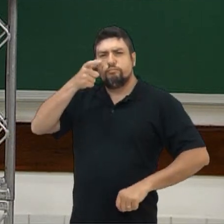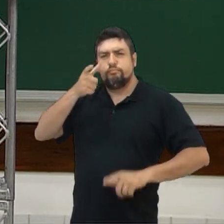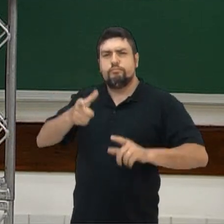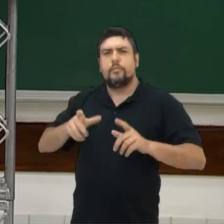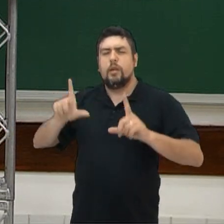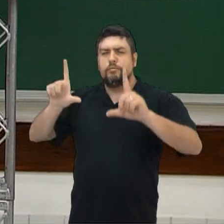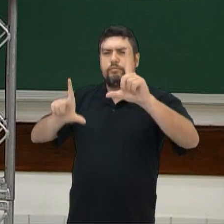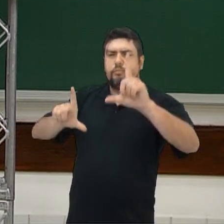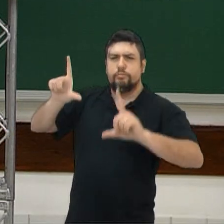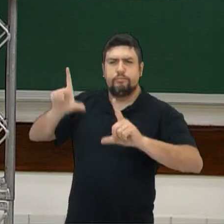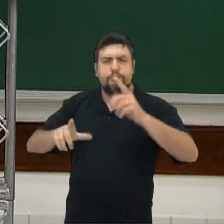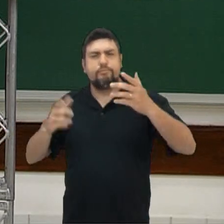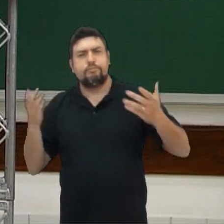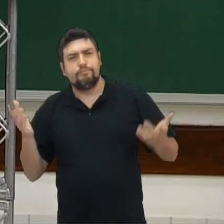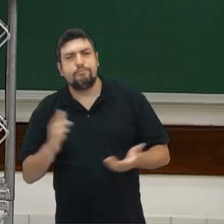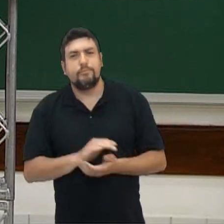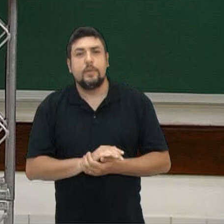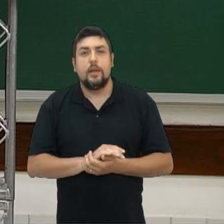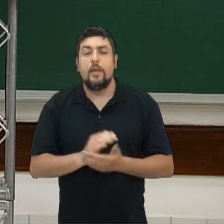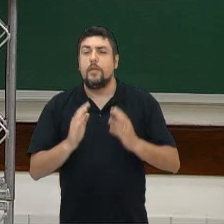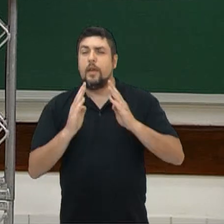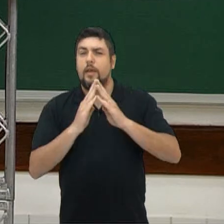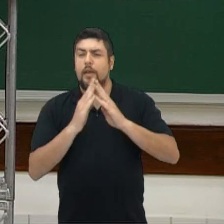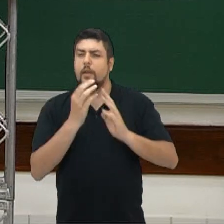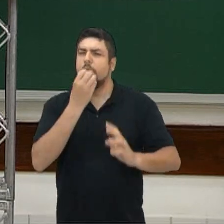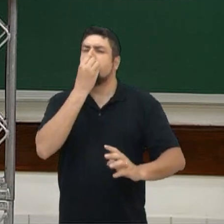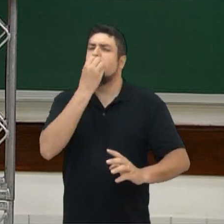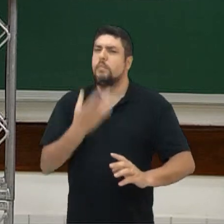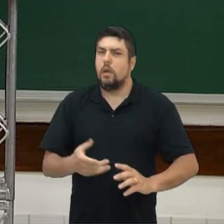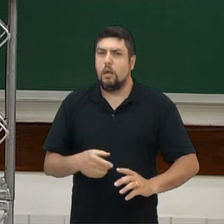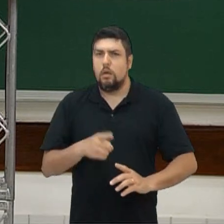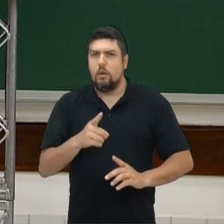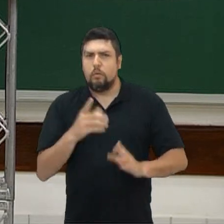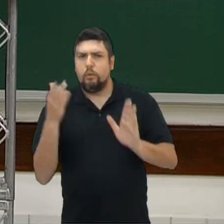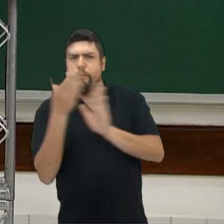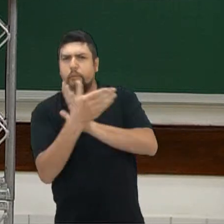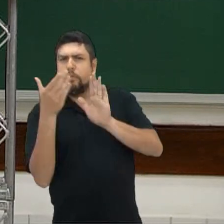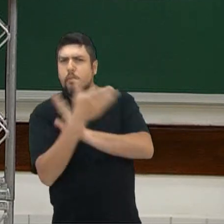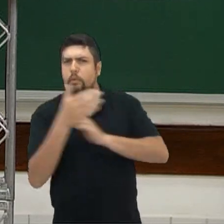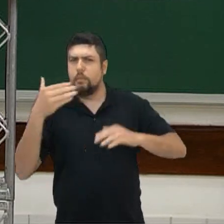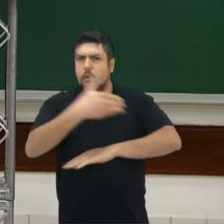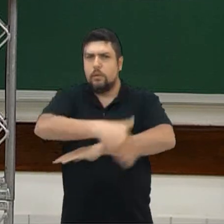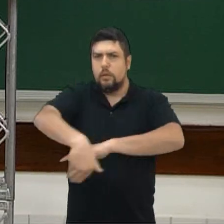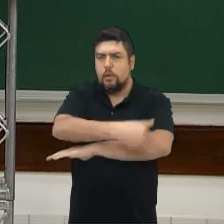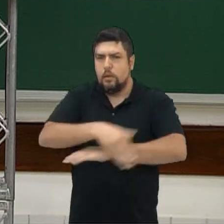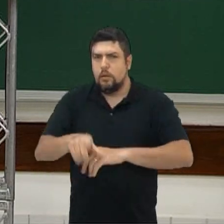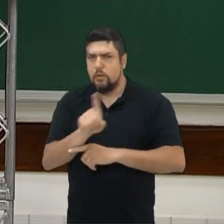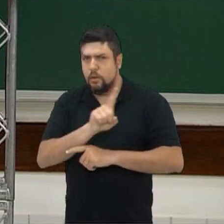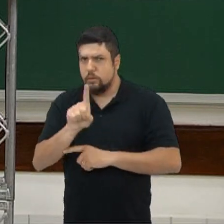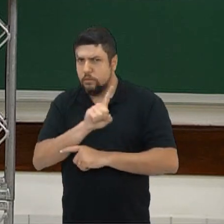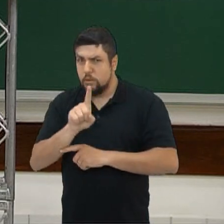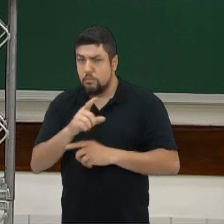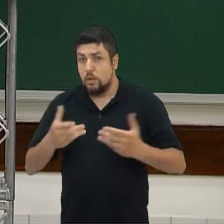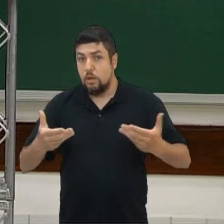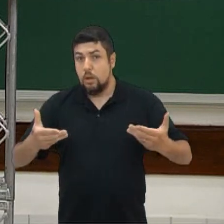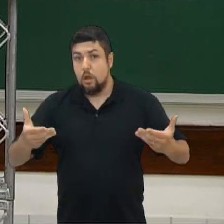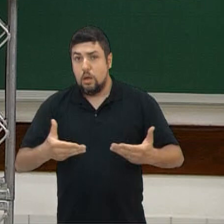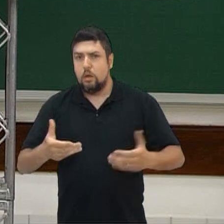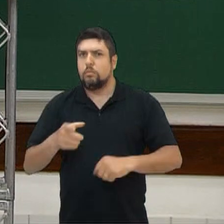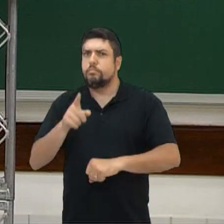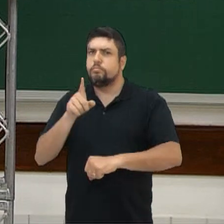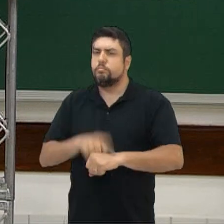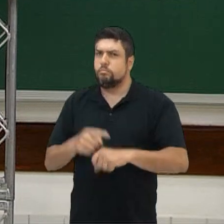seu lar. Fique bem em casa, por gentileza, nada de ficar zanzando pela rua aí não, tá, galera? Não é tempo para isso,